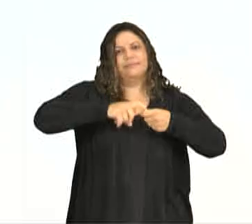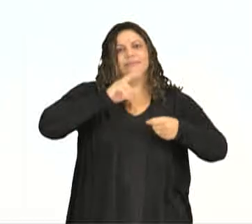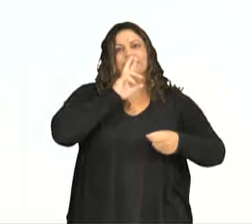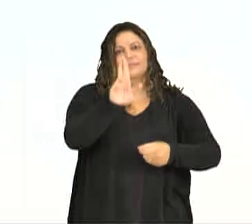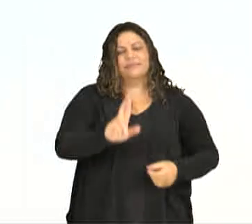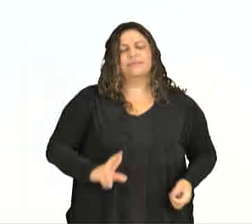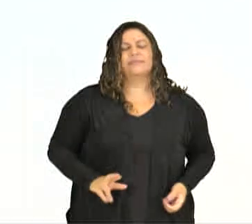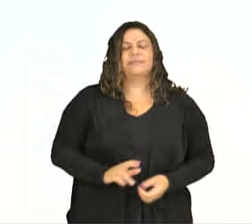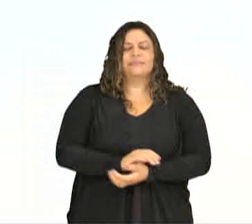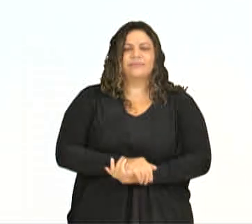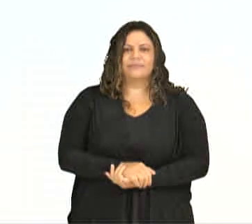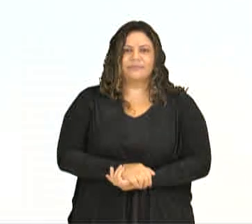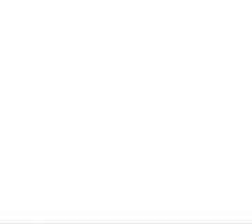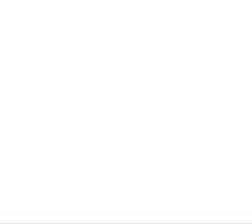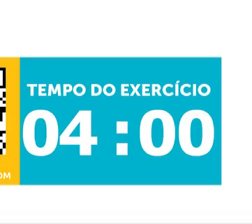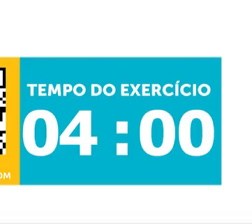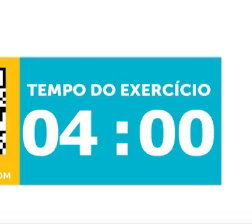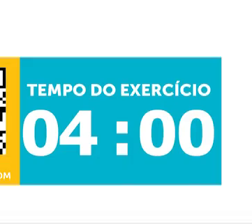resposta.